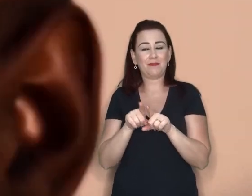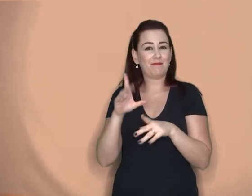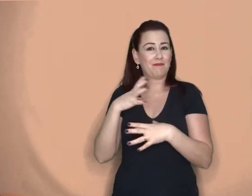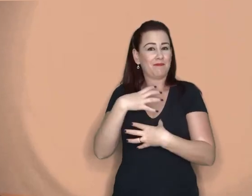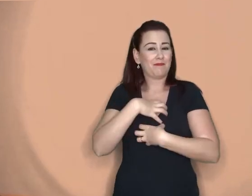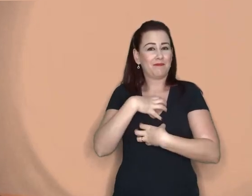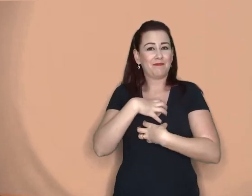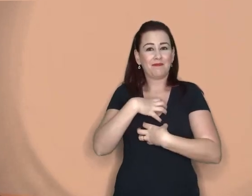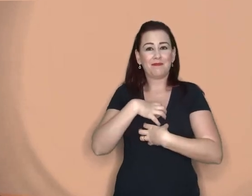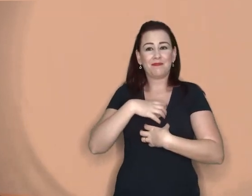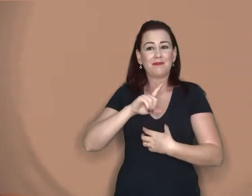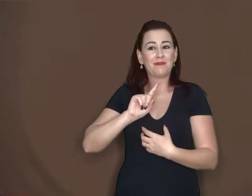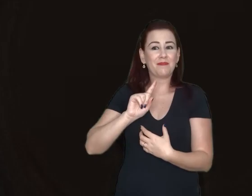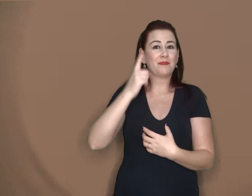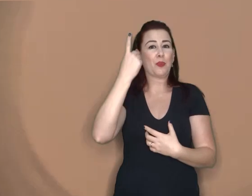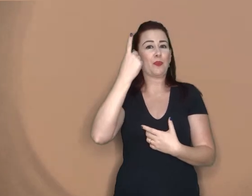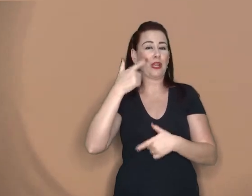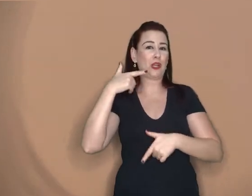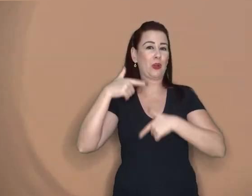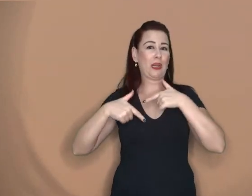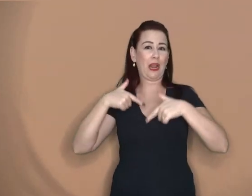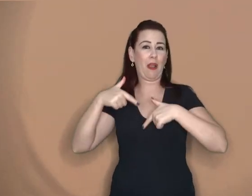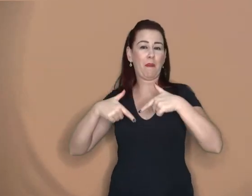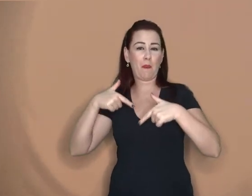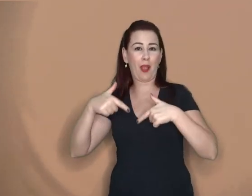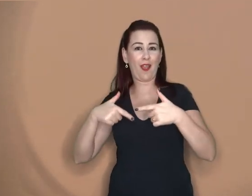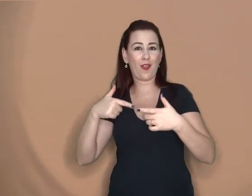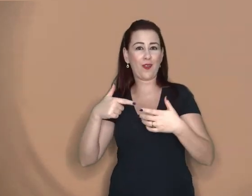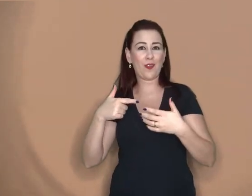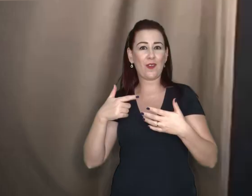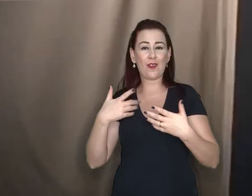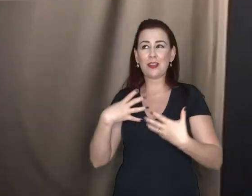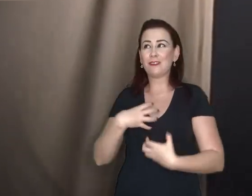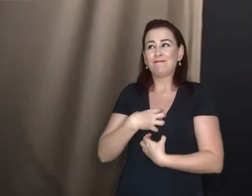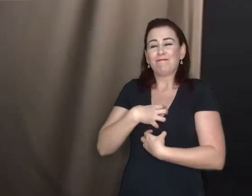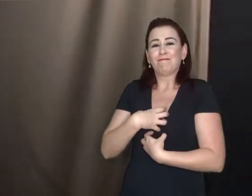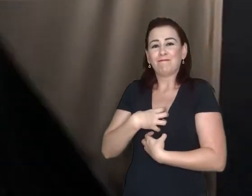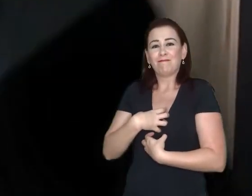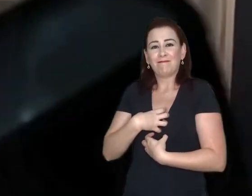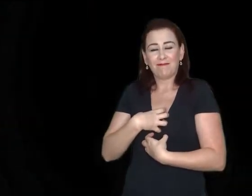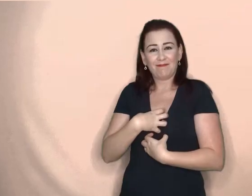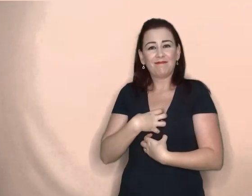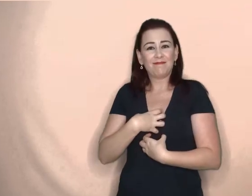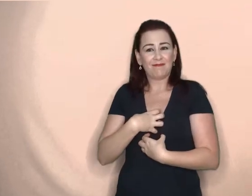foi um dos... Foi o primeiro trabalho que eu tive